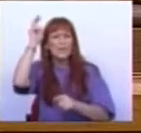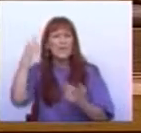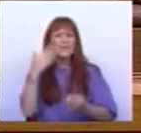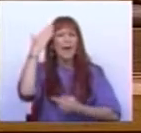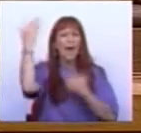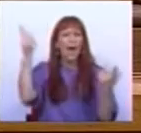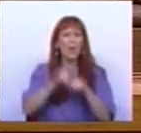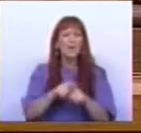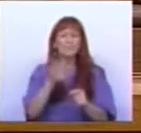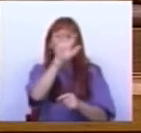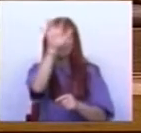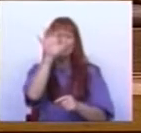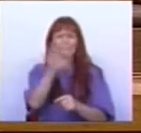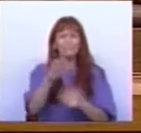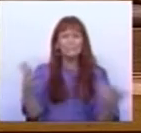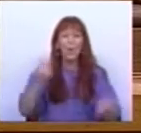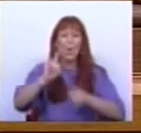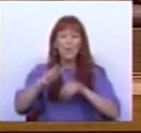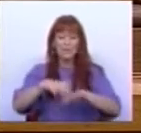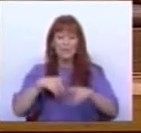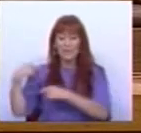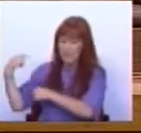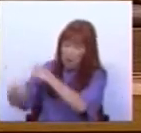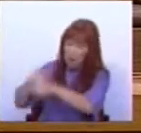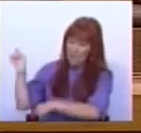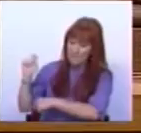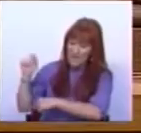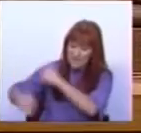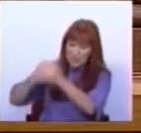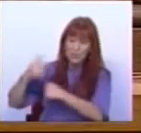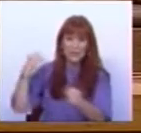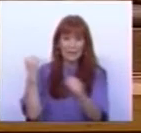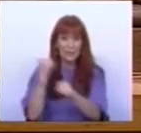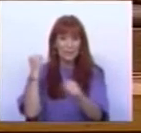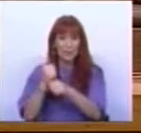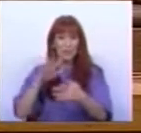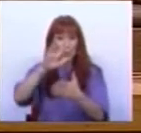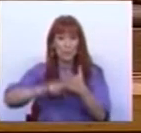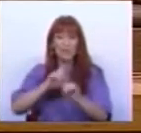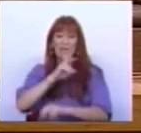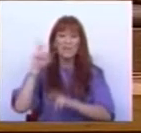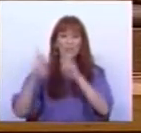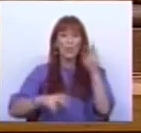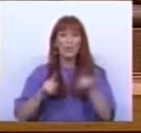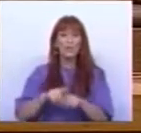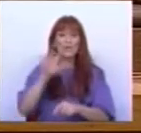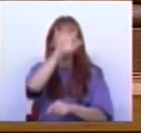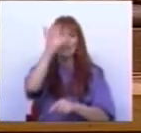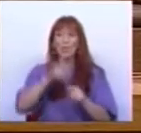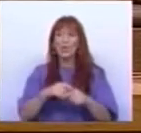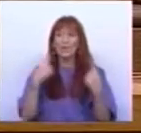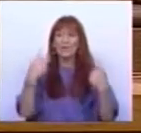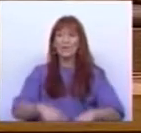considera indeterminados e aquilo que fizemos ao longo destes meses foi exatamente trabalhar um texto que desse resposta às reservas